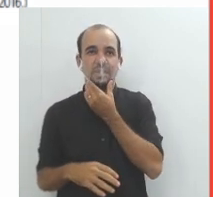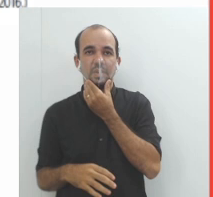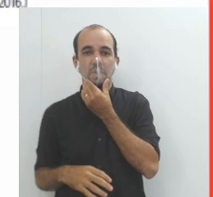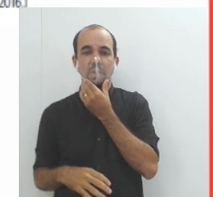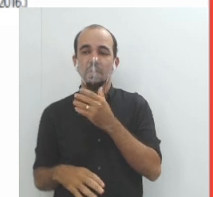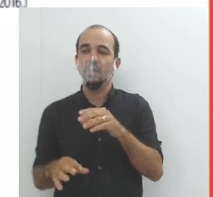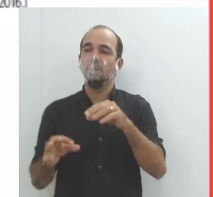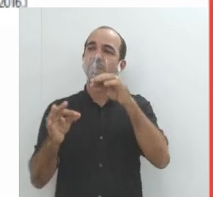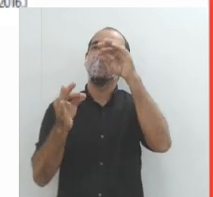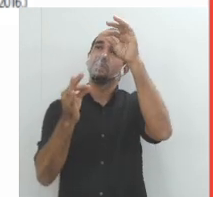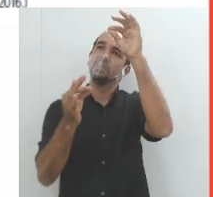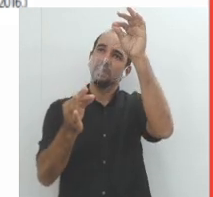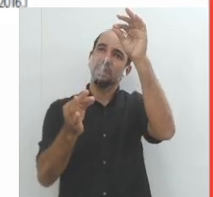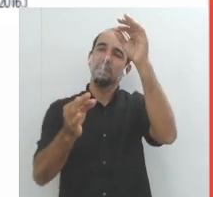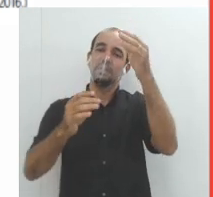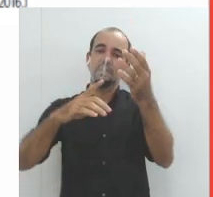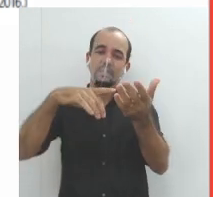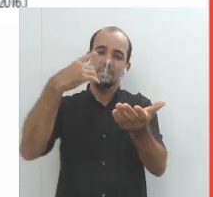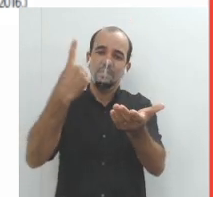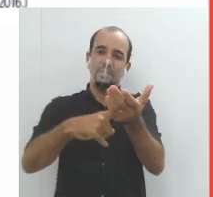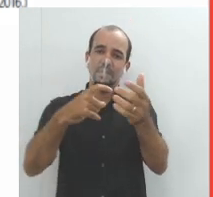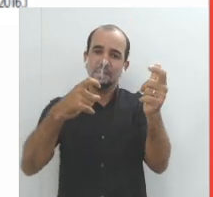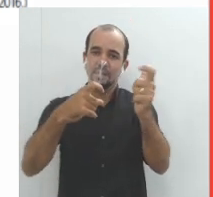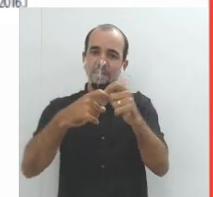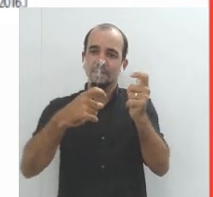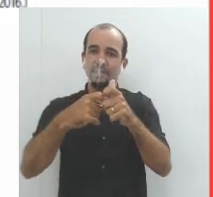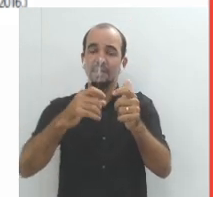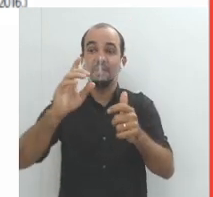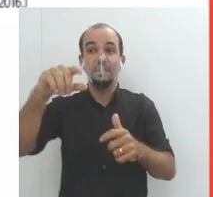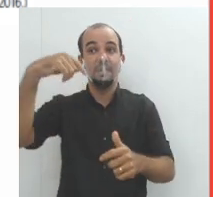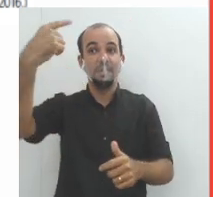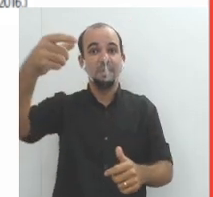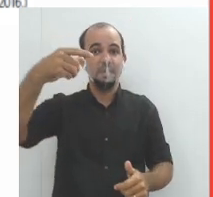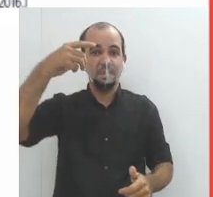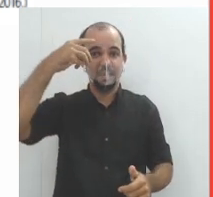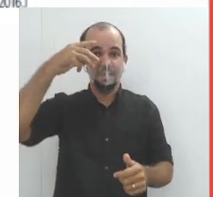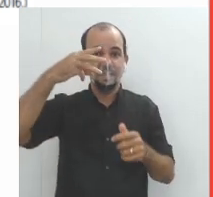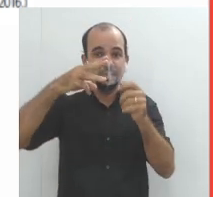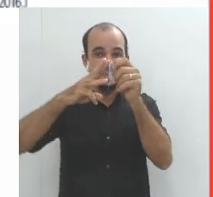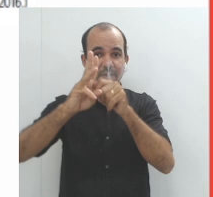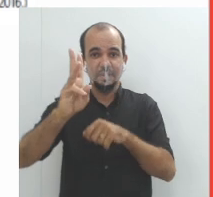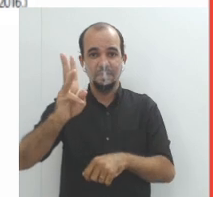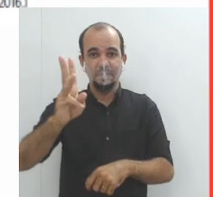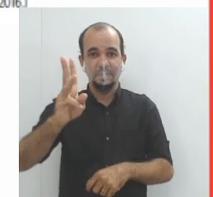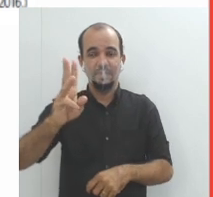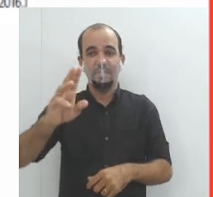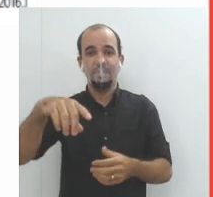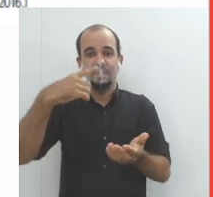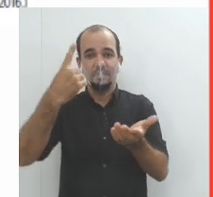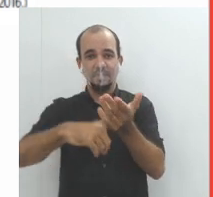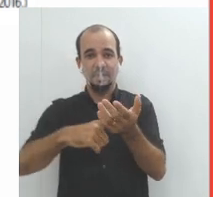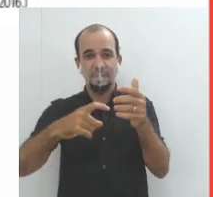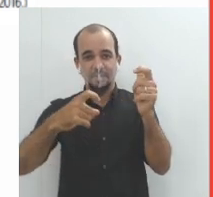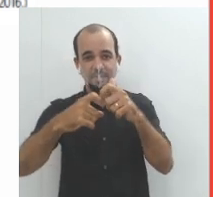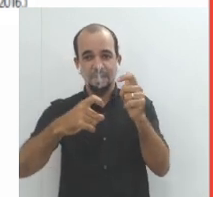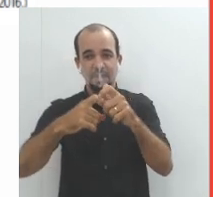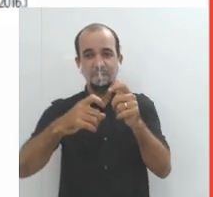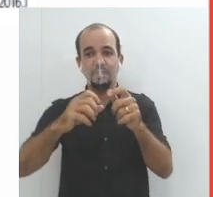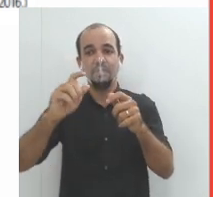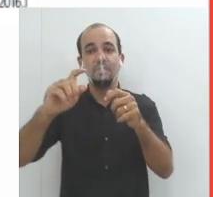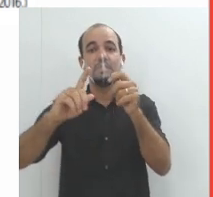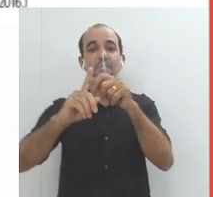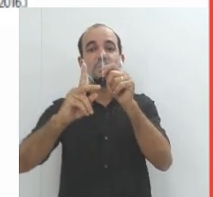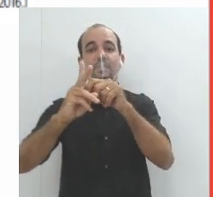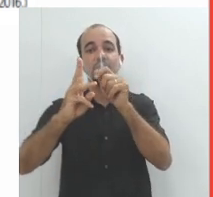está, consulta marcada para daqui a 3 meses. Né? E entregando o